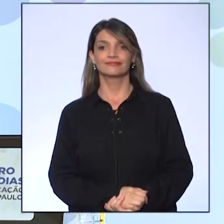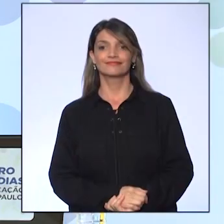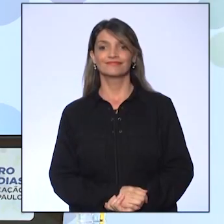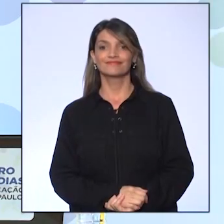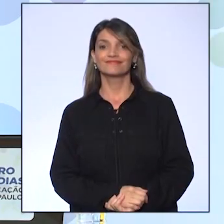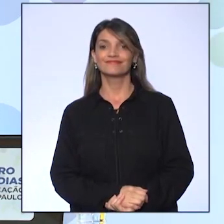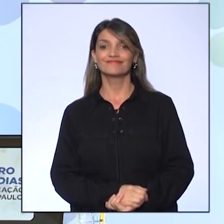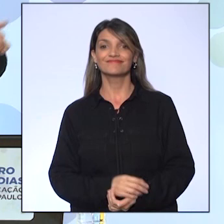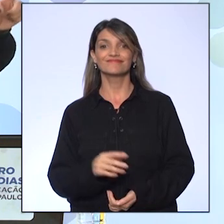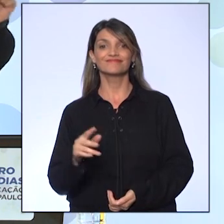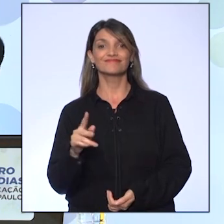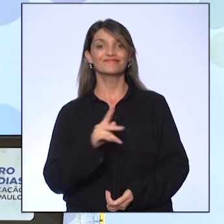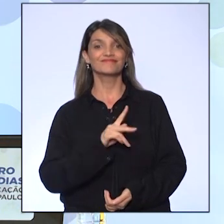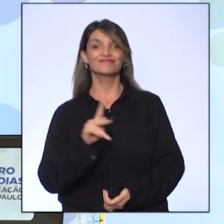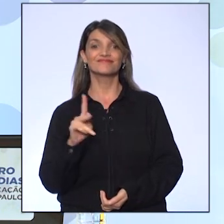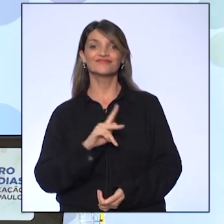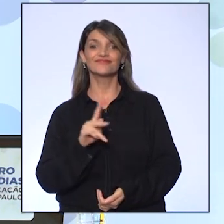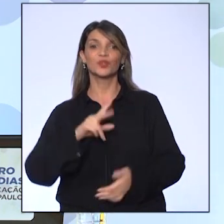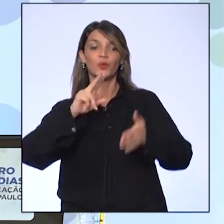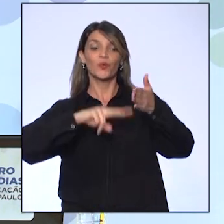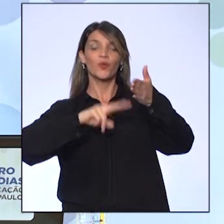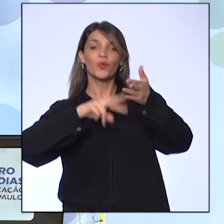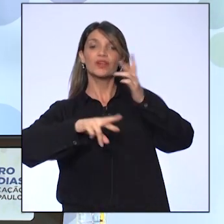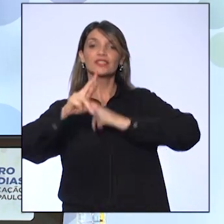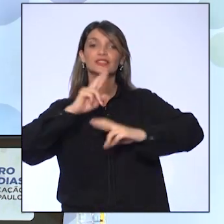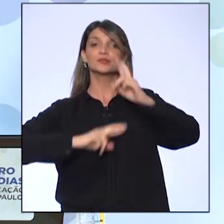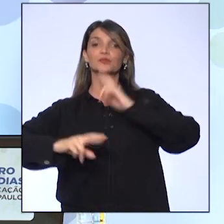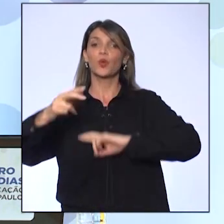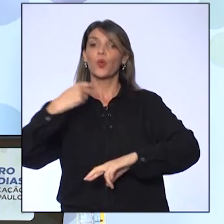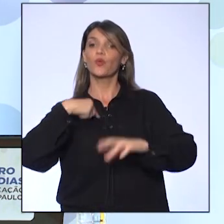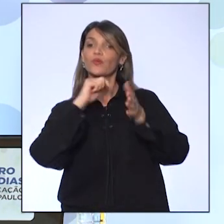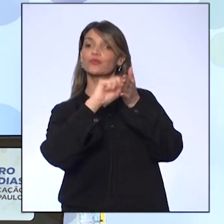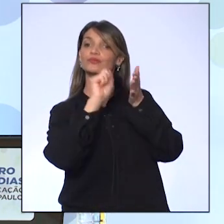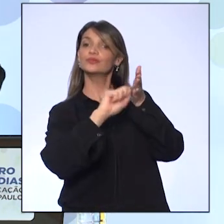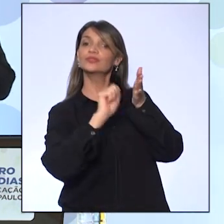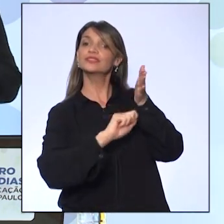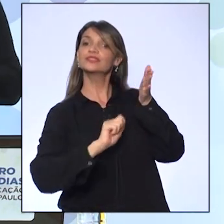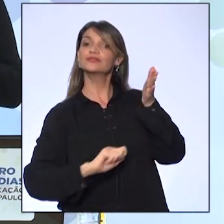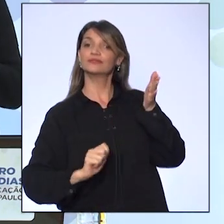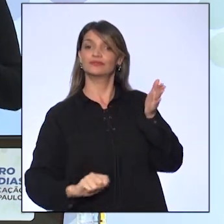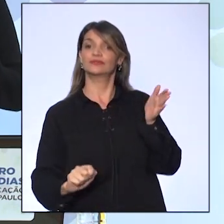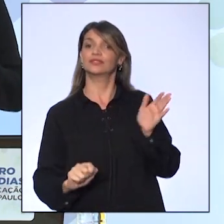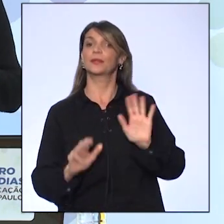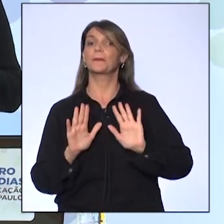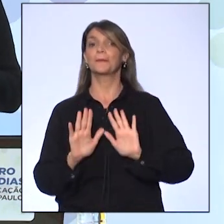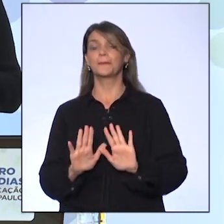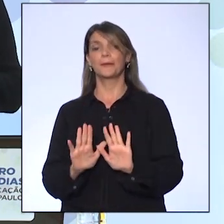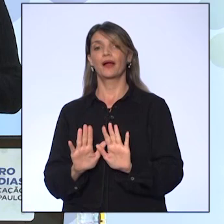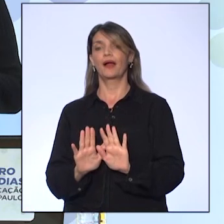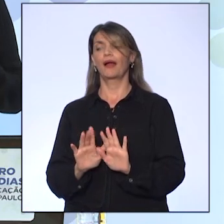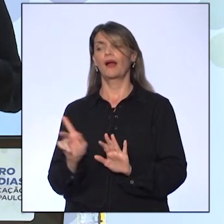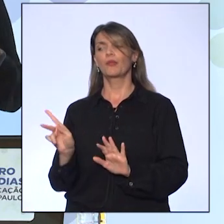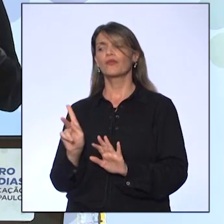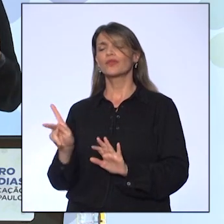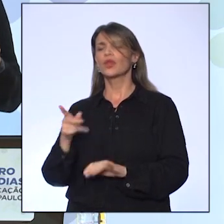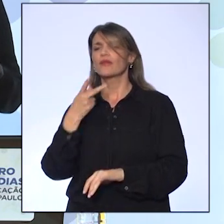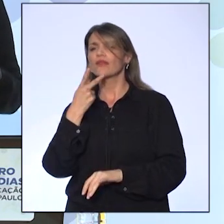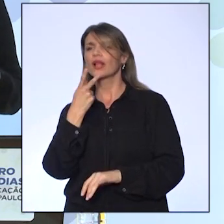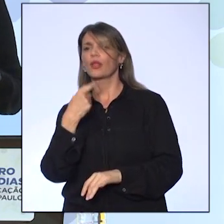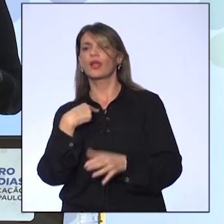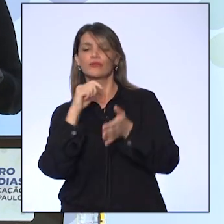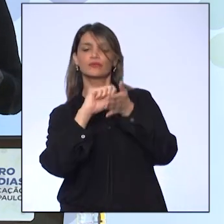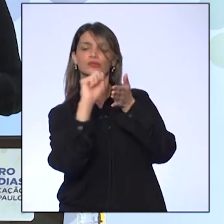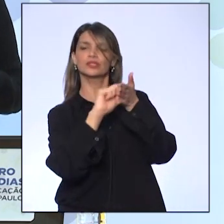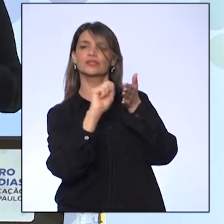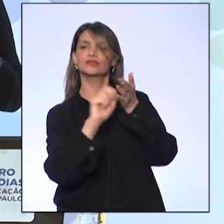Teacher Dulce vai ler as respostas de vocês e eu vou escrever aqui na lousa. Enquanto isso que ela está falando, eu vou escrevendo